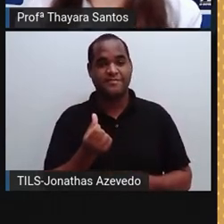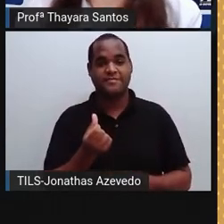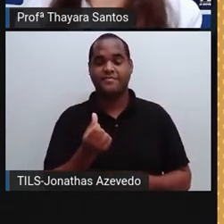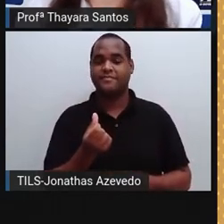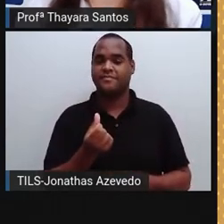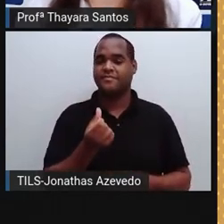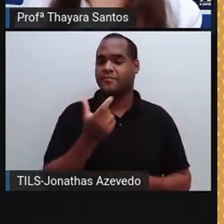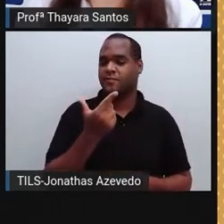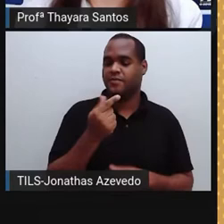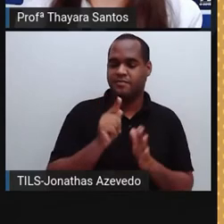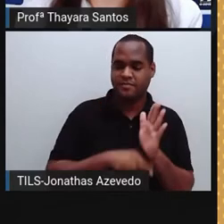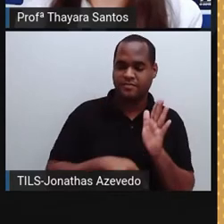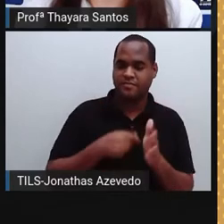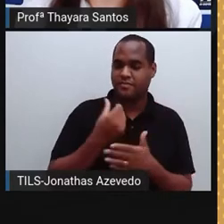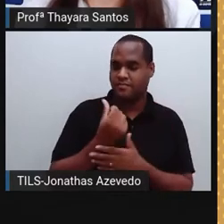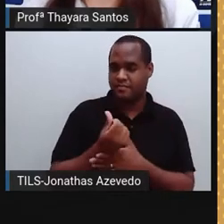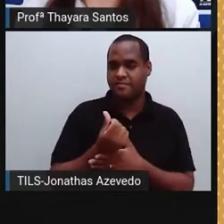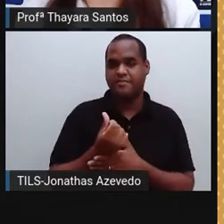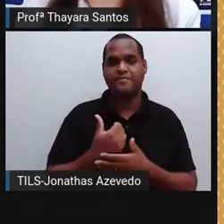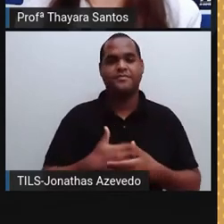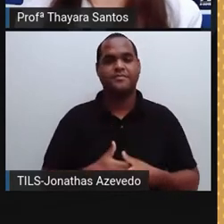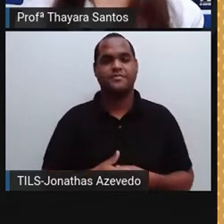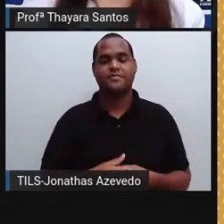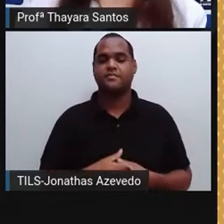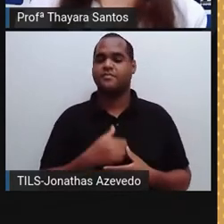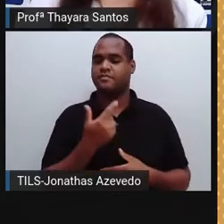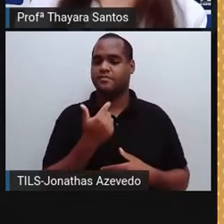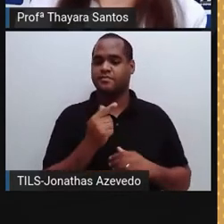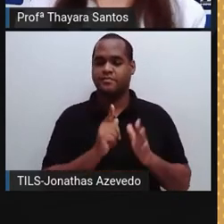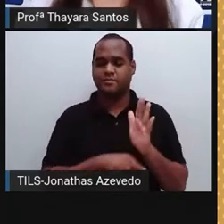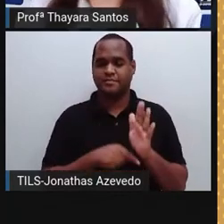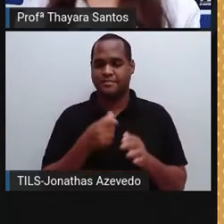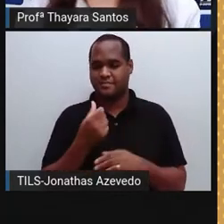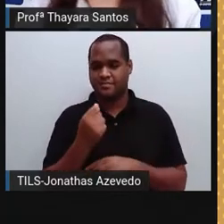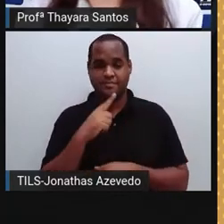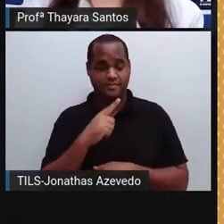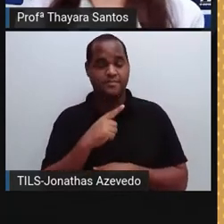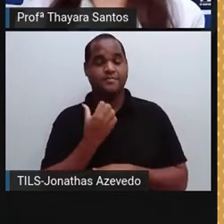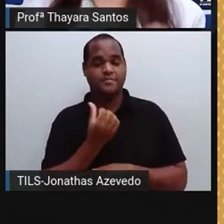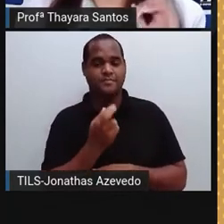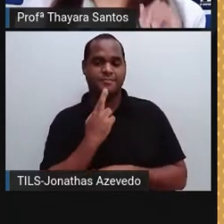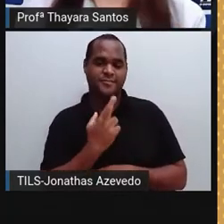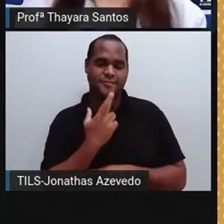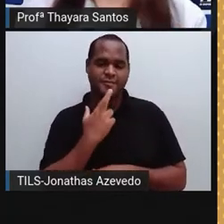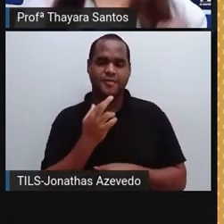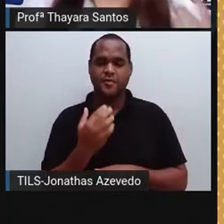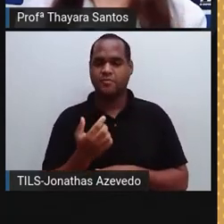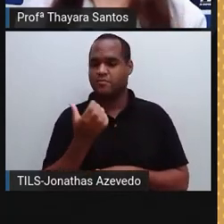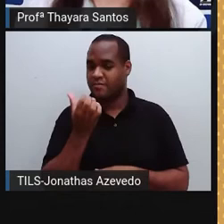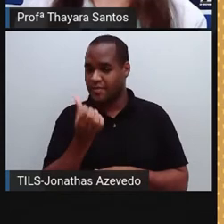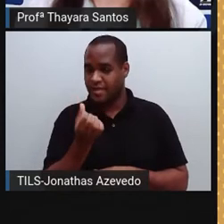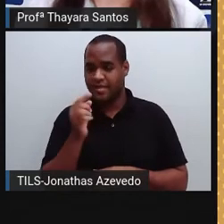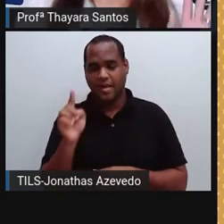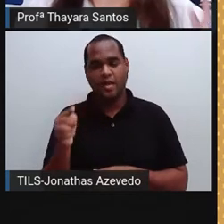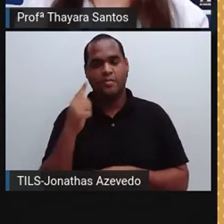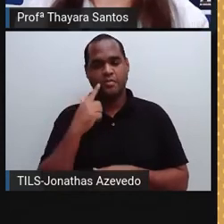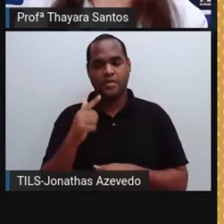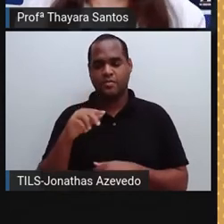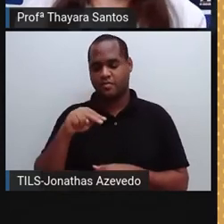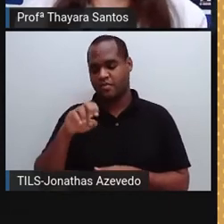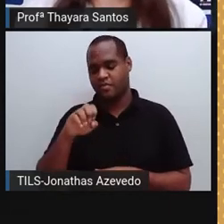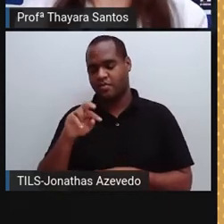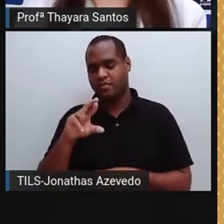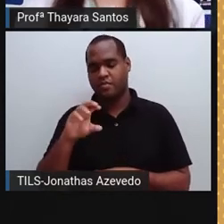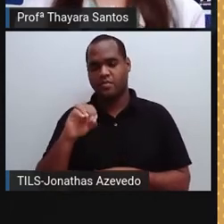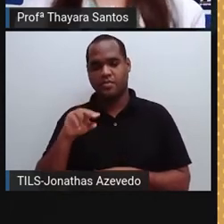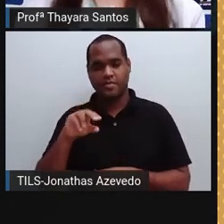6. Então, 12 menos 6. 12 menos 6 dá 6. Então, 6 é o número de nêutrons